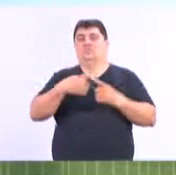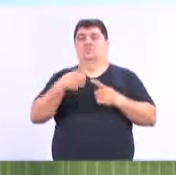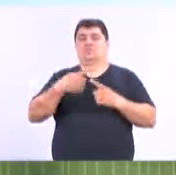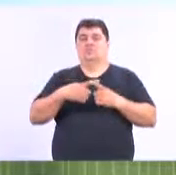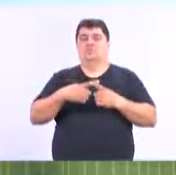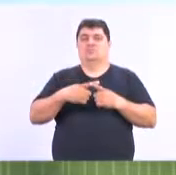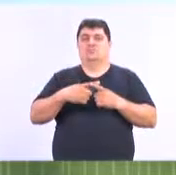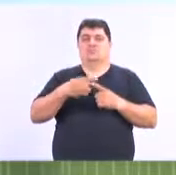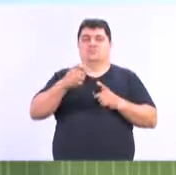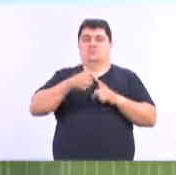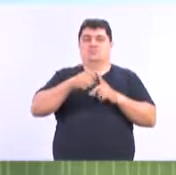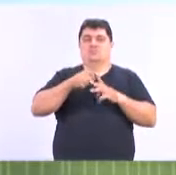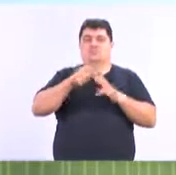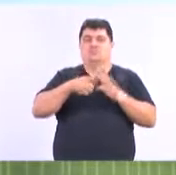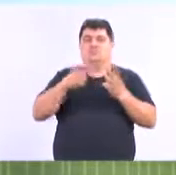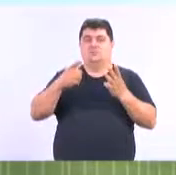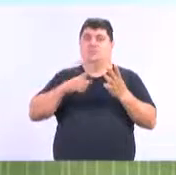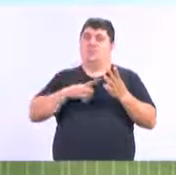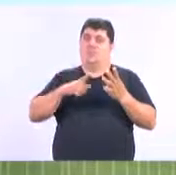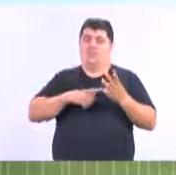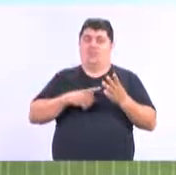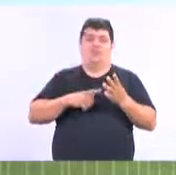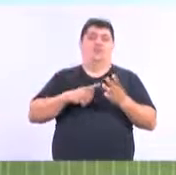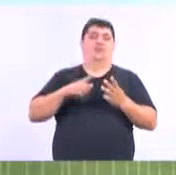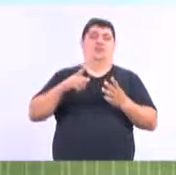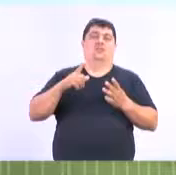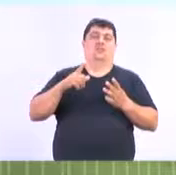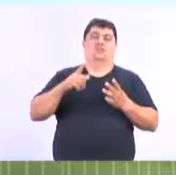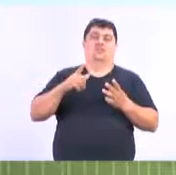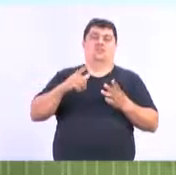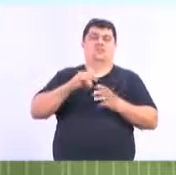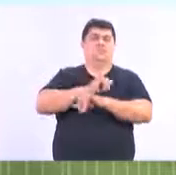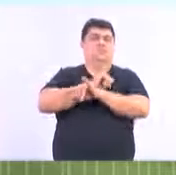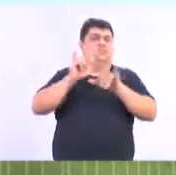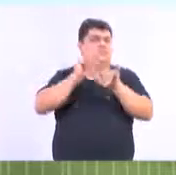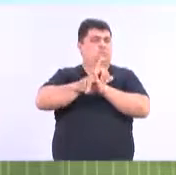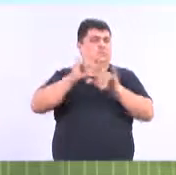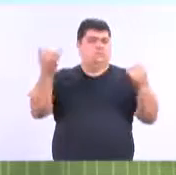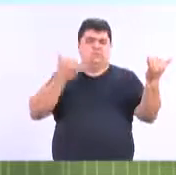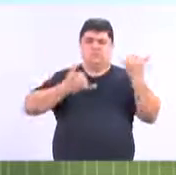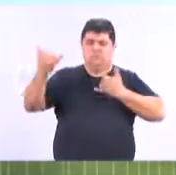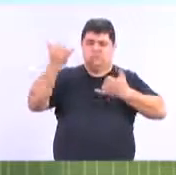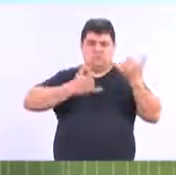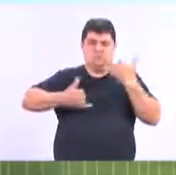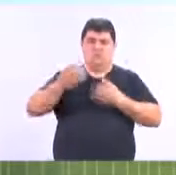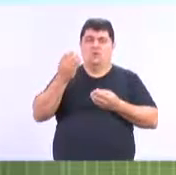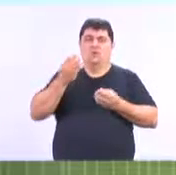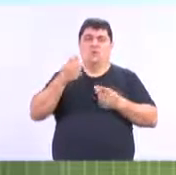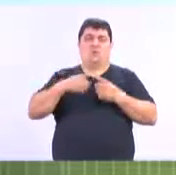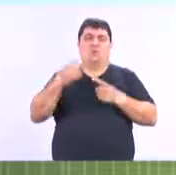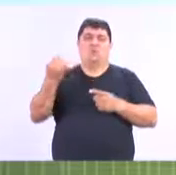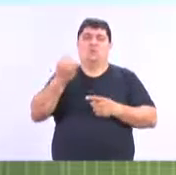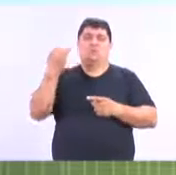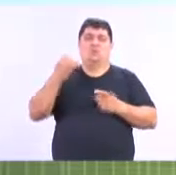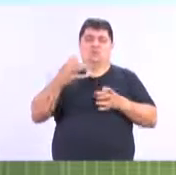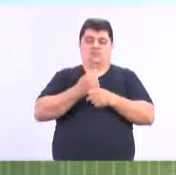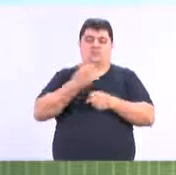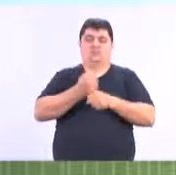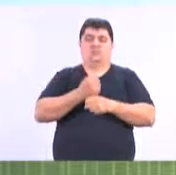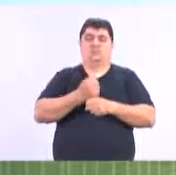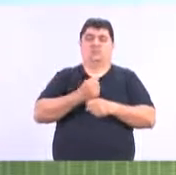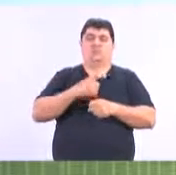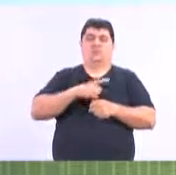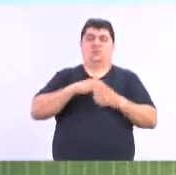né? Que nos últimos 3 meses a gente tem uma chuva de informação de o quanto é relevante a informação contábil. Tem uma grande